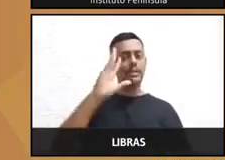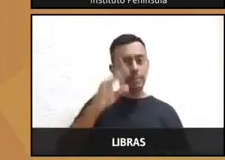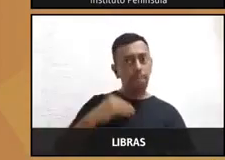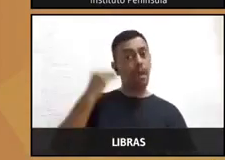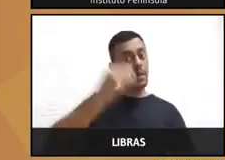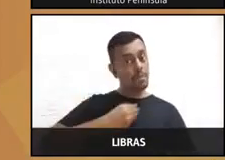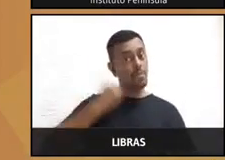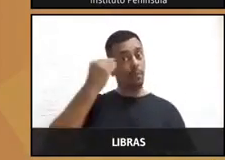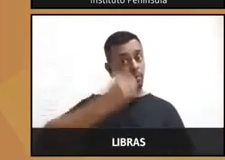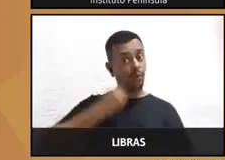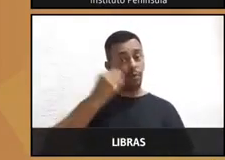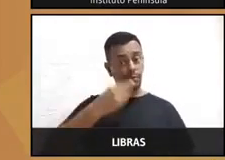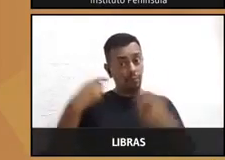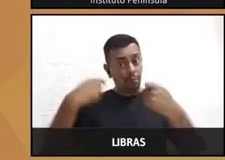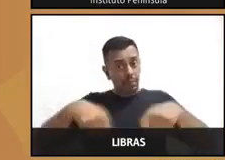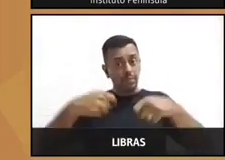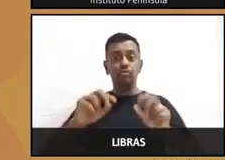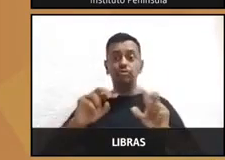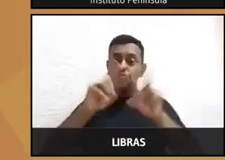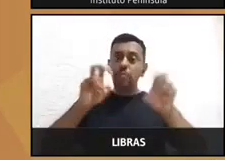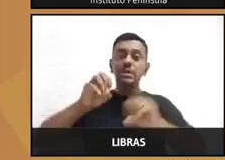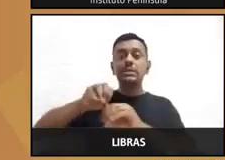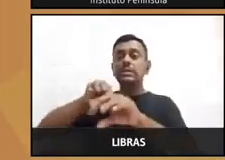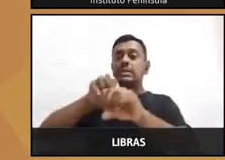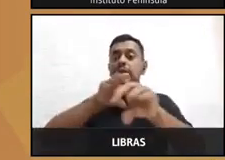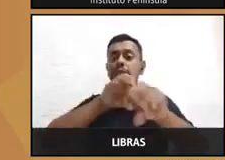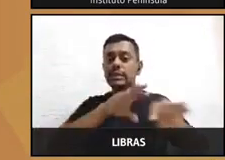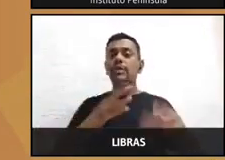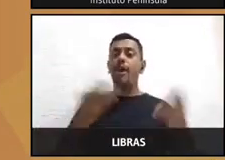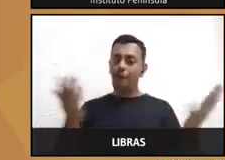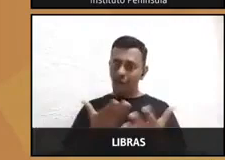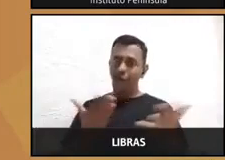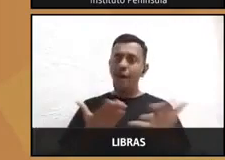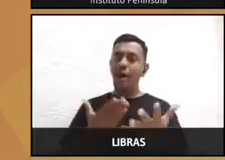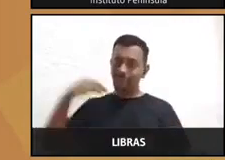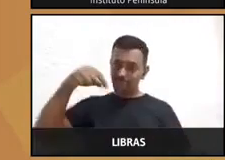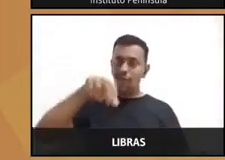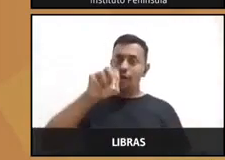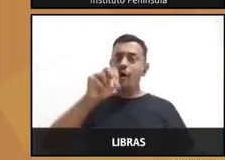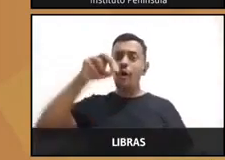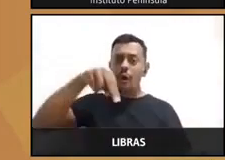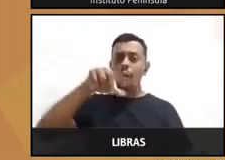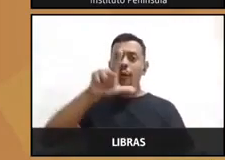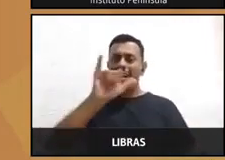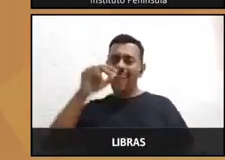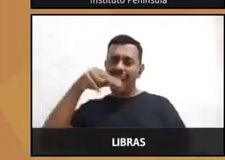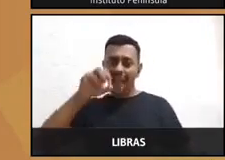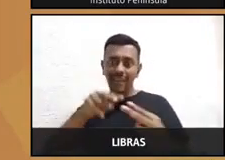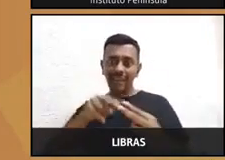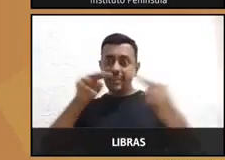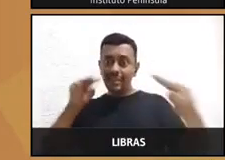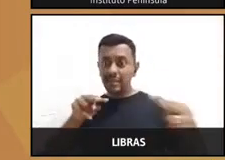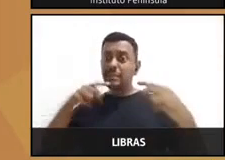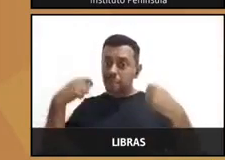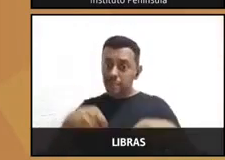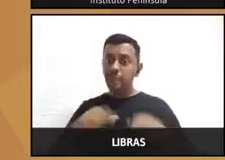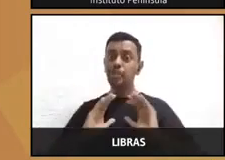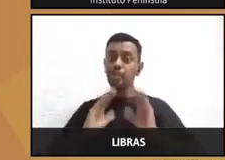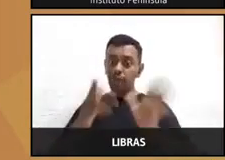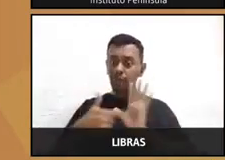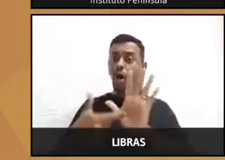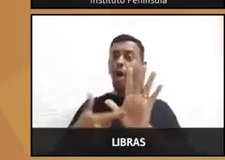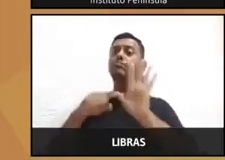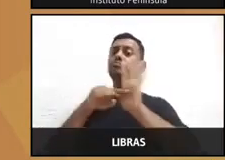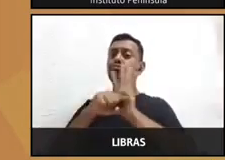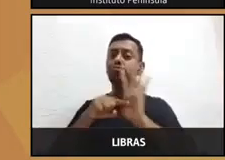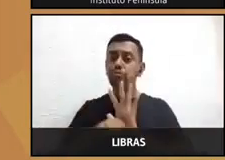ambientes de ensino online. De forma geral, pelo menos é o que os resultados PISA mostram, o sistema de ensino brasileiro